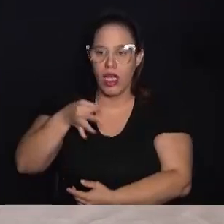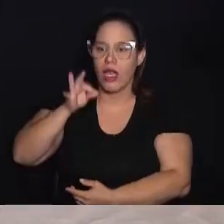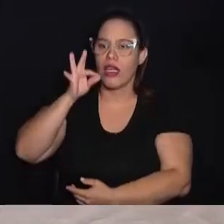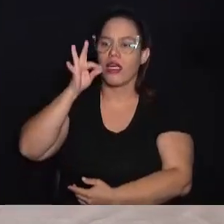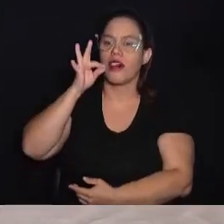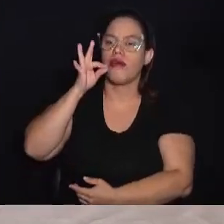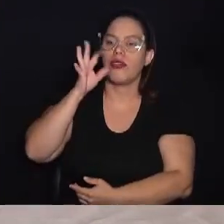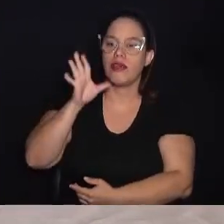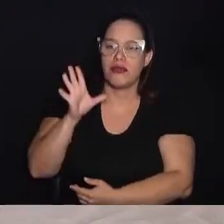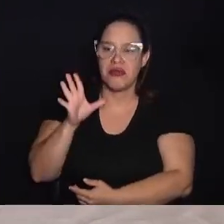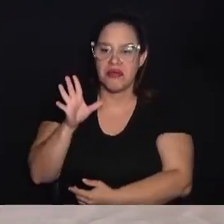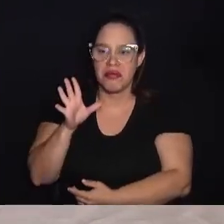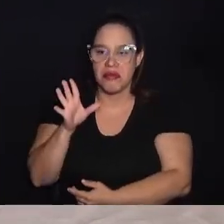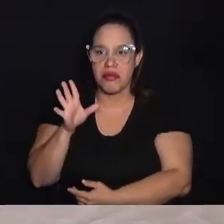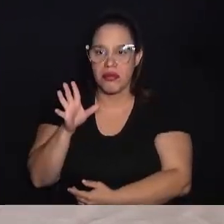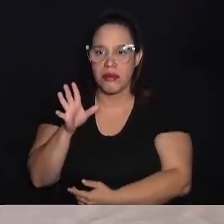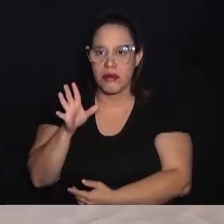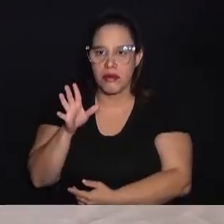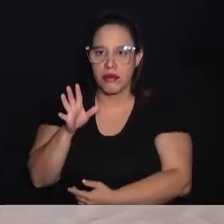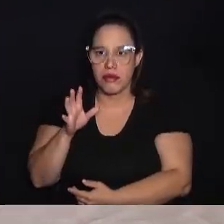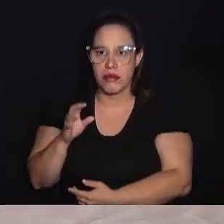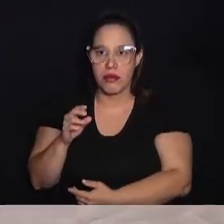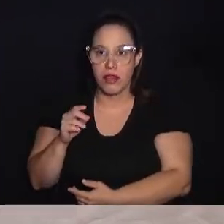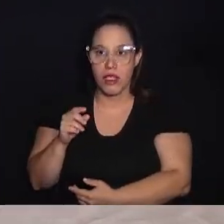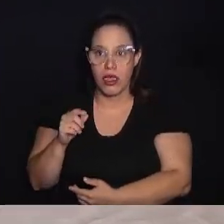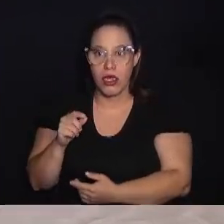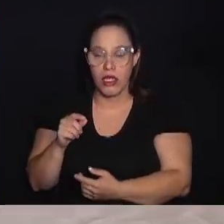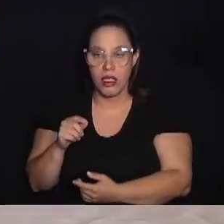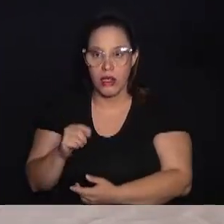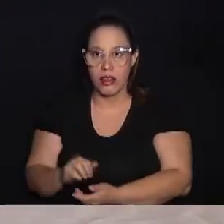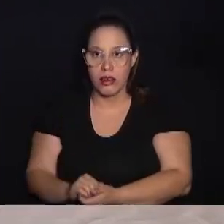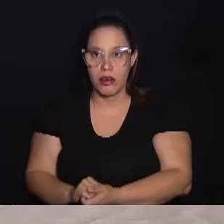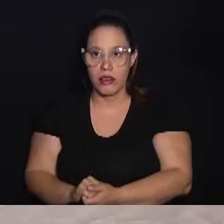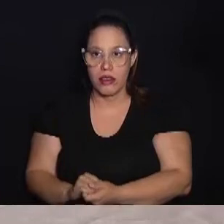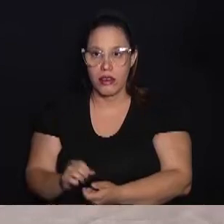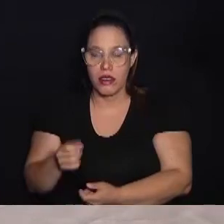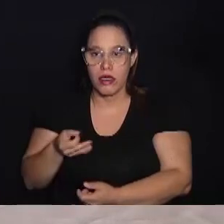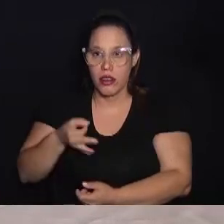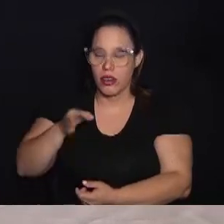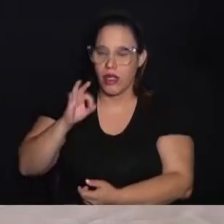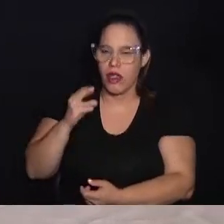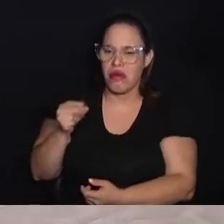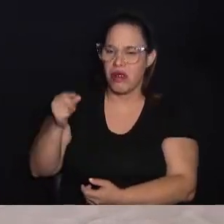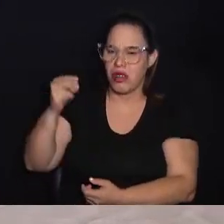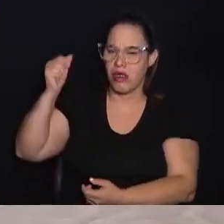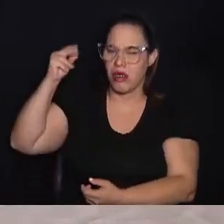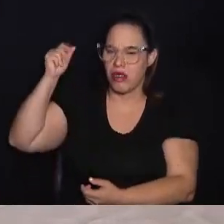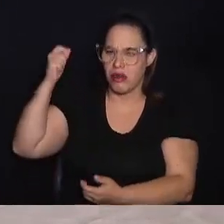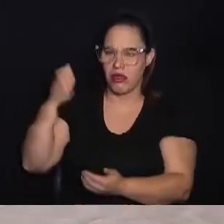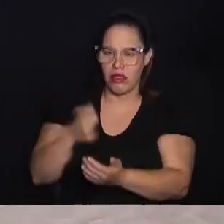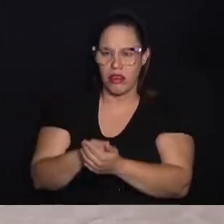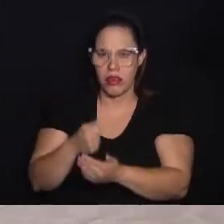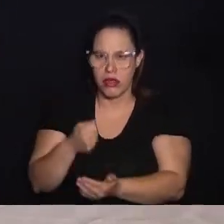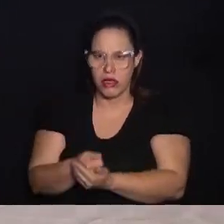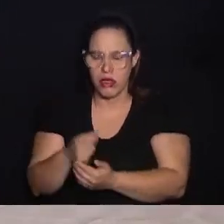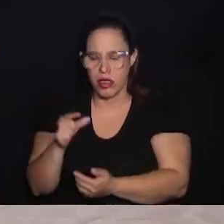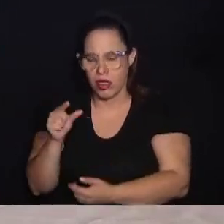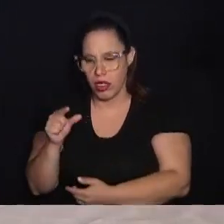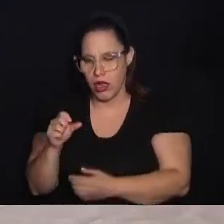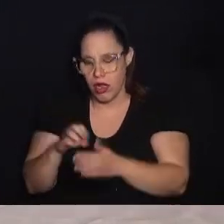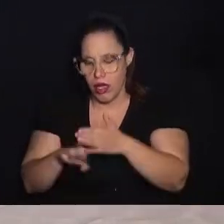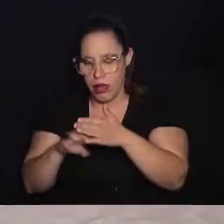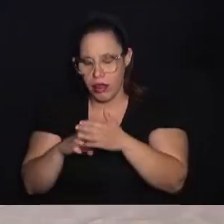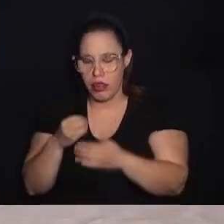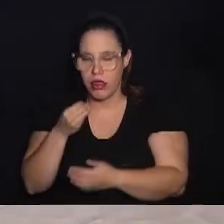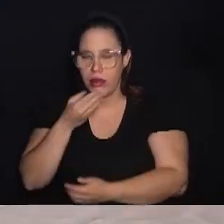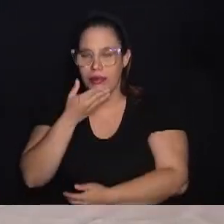café. Eu tenho uma marca de café que eu compro há muitos anos, que é de uma empresa pequena. É uma empresa, assim, e é a marca mais saborosa de